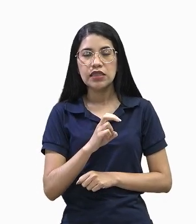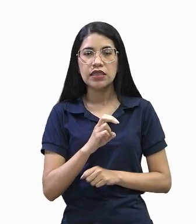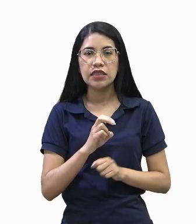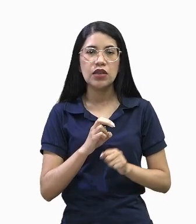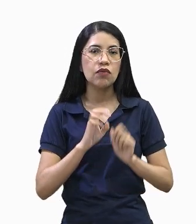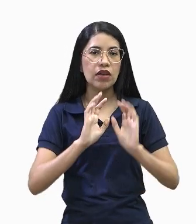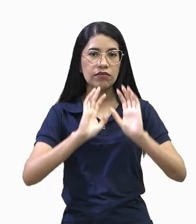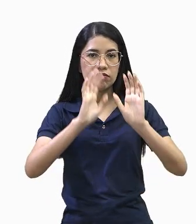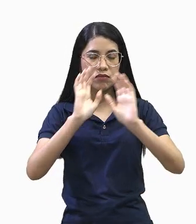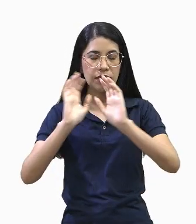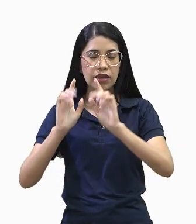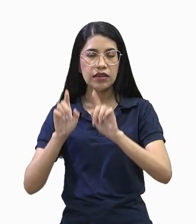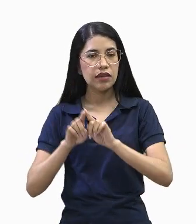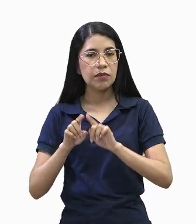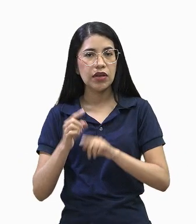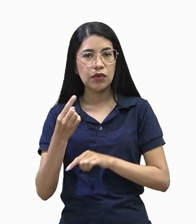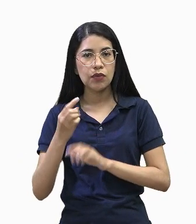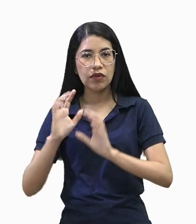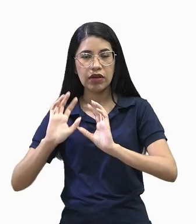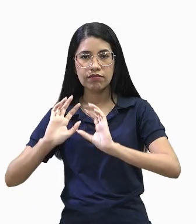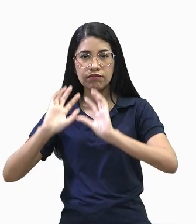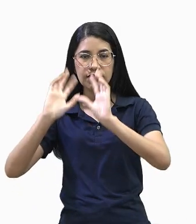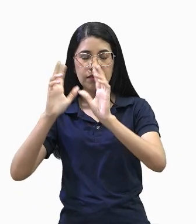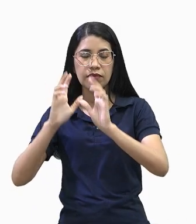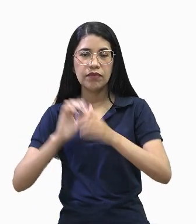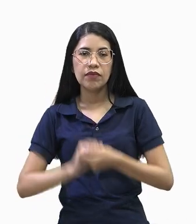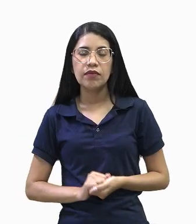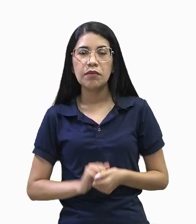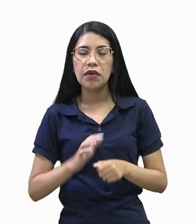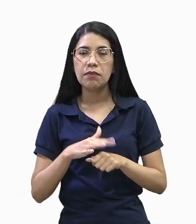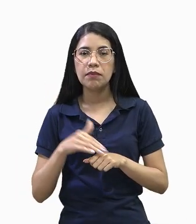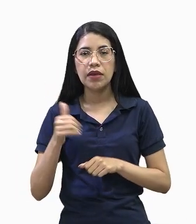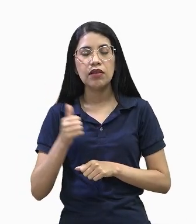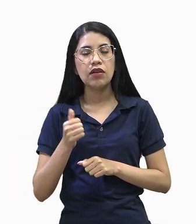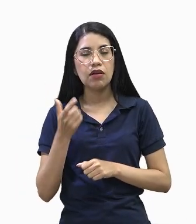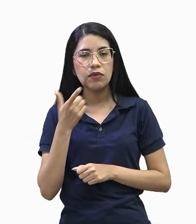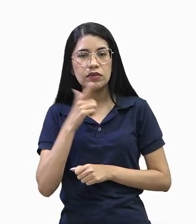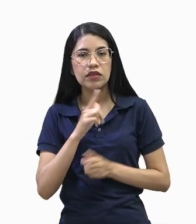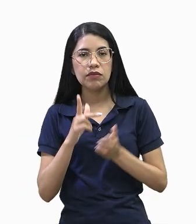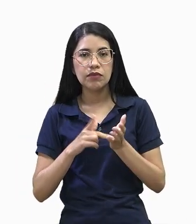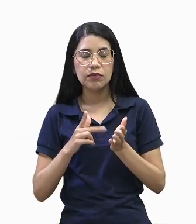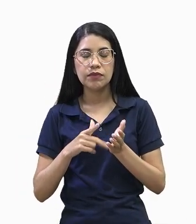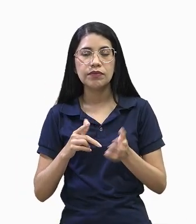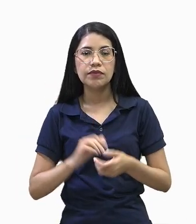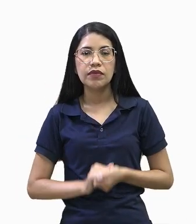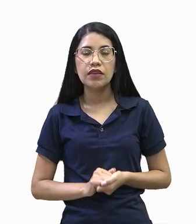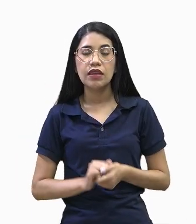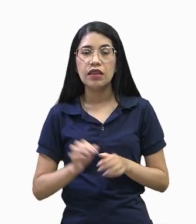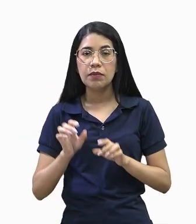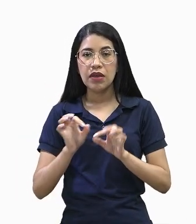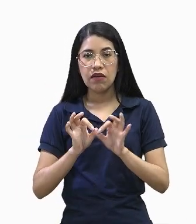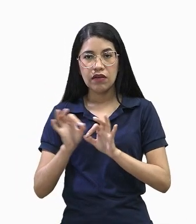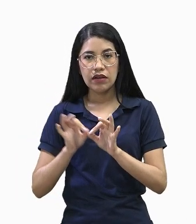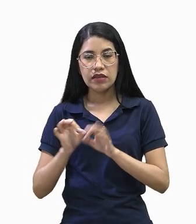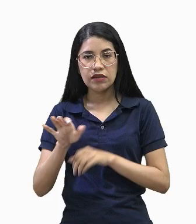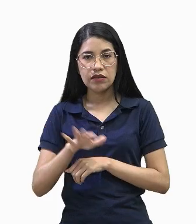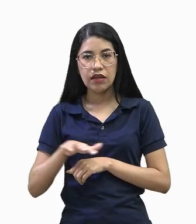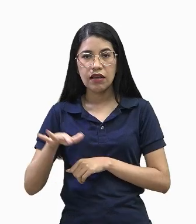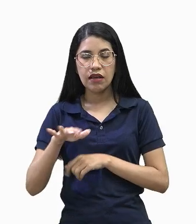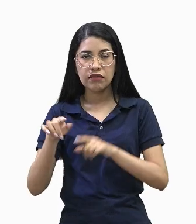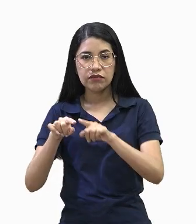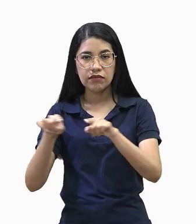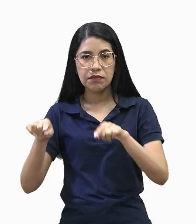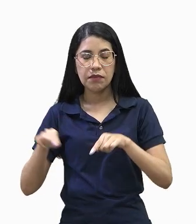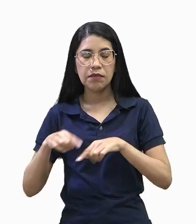levantador, otimizando as jogadas de ataque. O posicionamento em quadra é crucial tanto para defender o